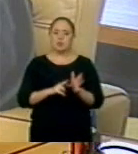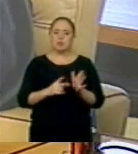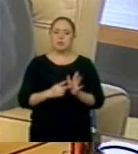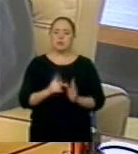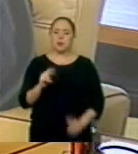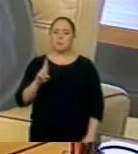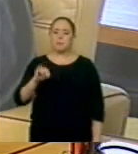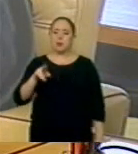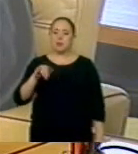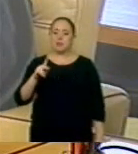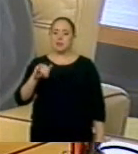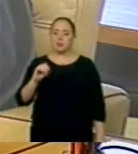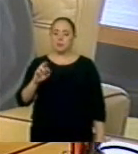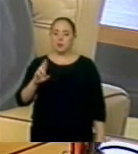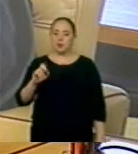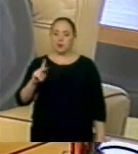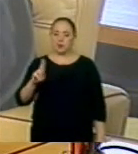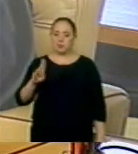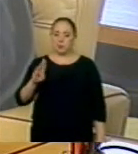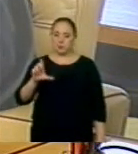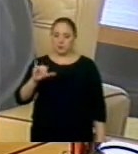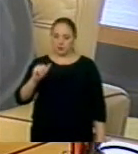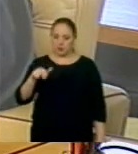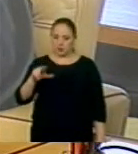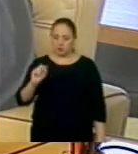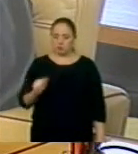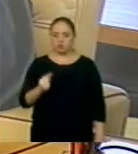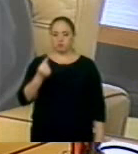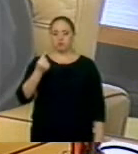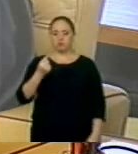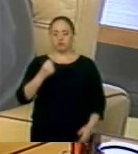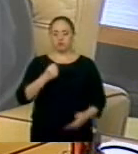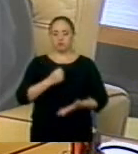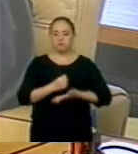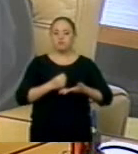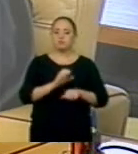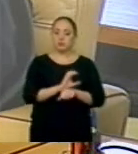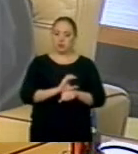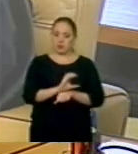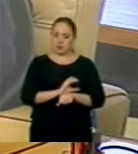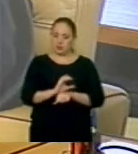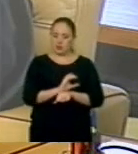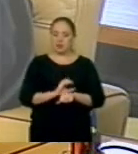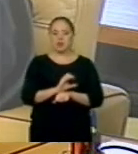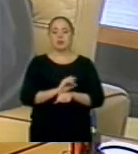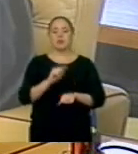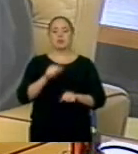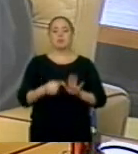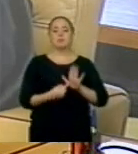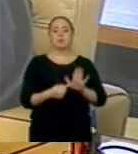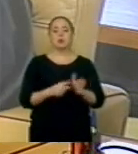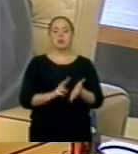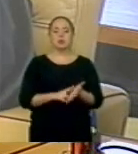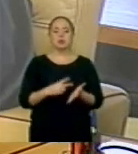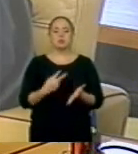republicano, um dos pilares fundamentais da Constituição e que importa, que traduz